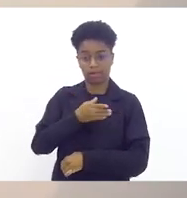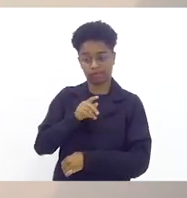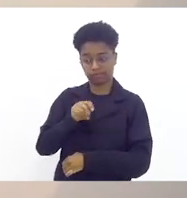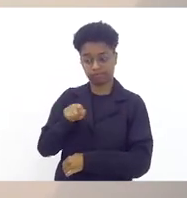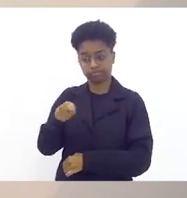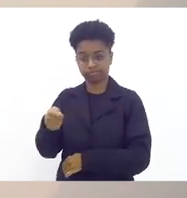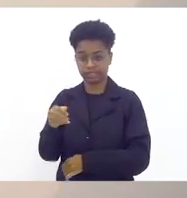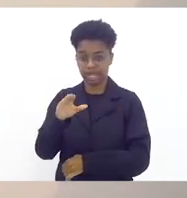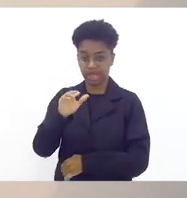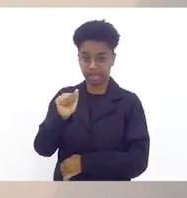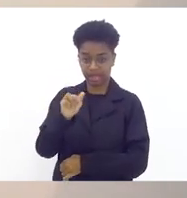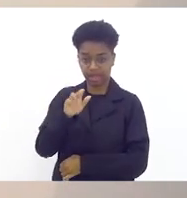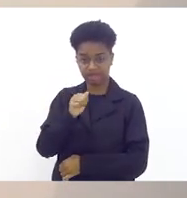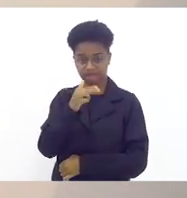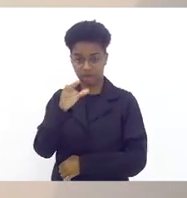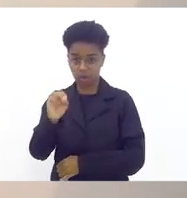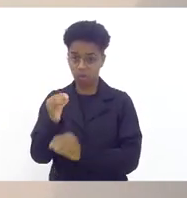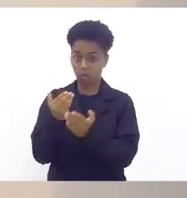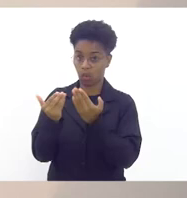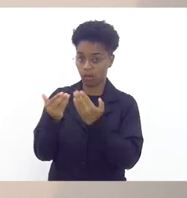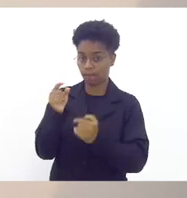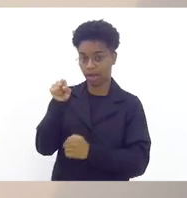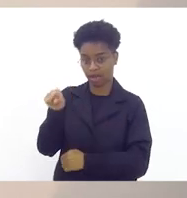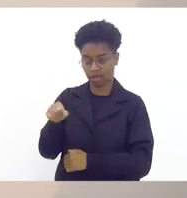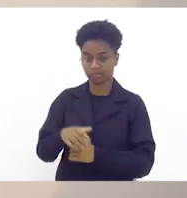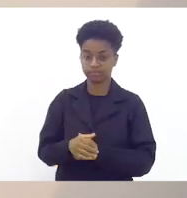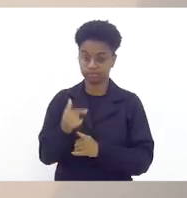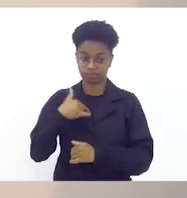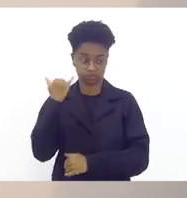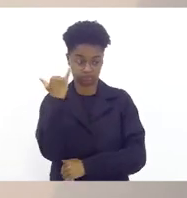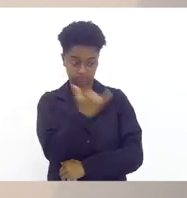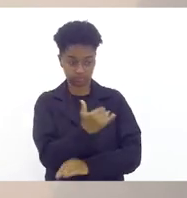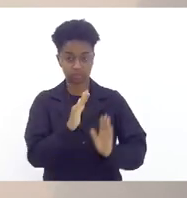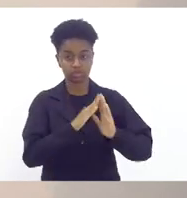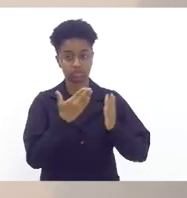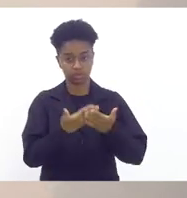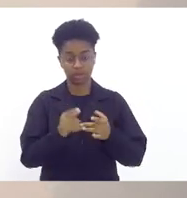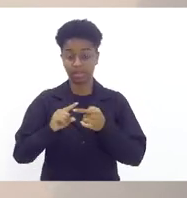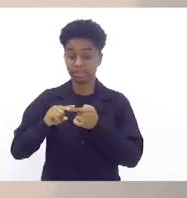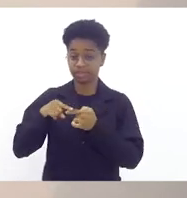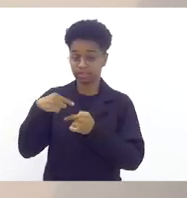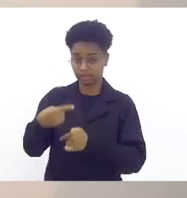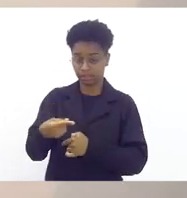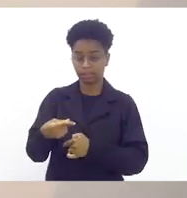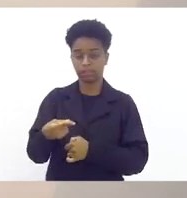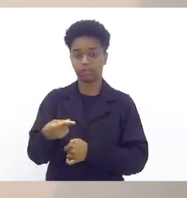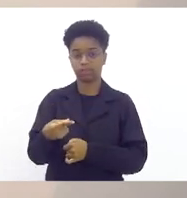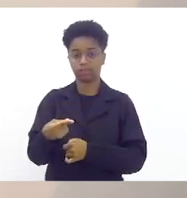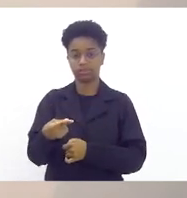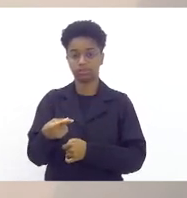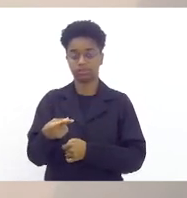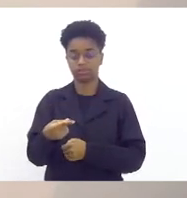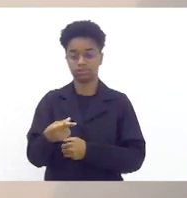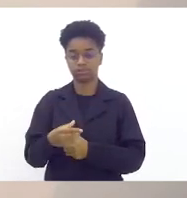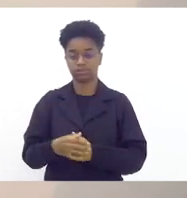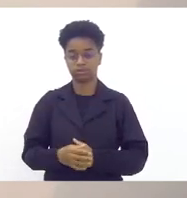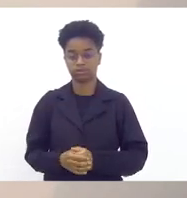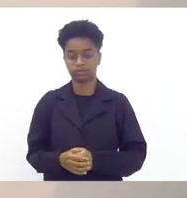Comparam ele a carvão e eu comunico à escola. Um segundo momento é...